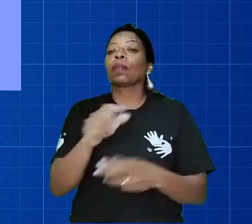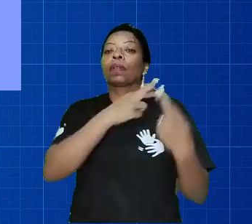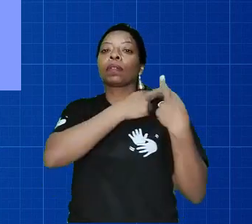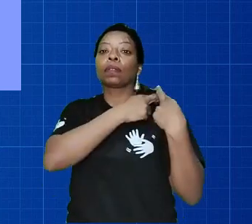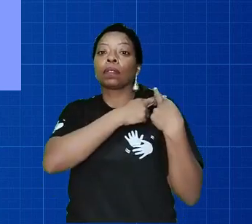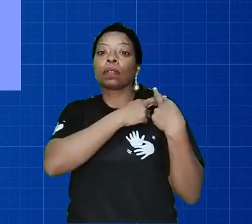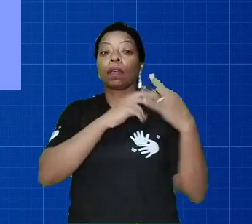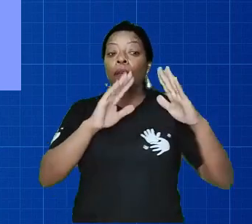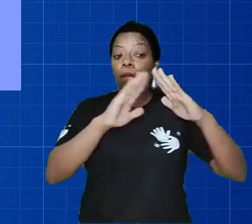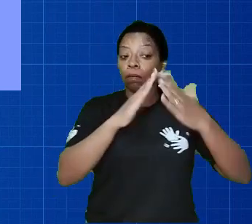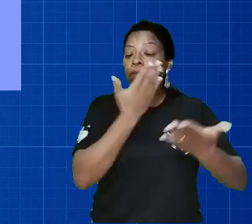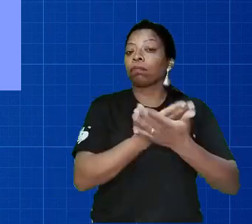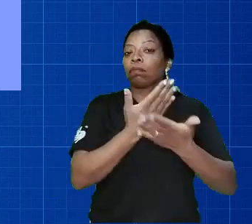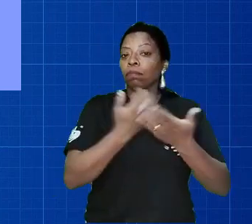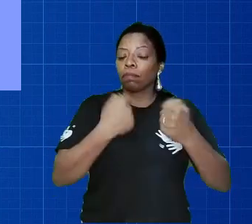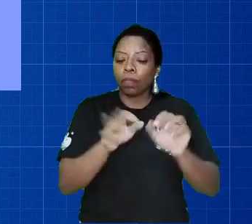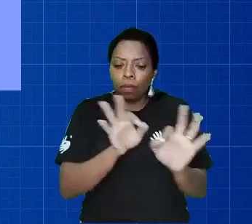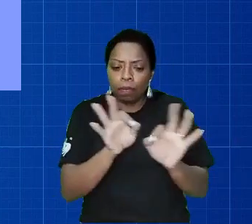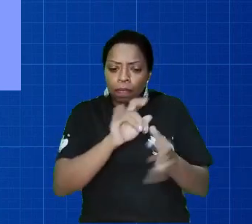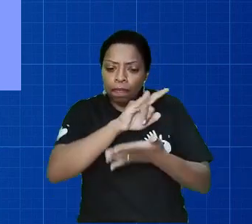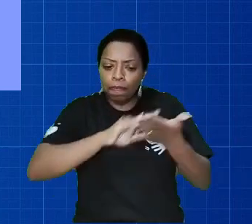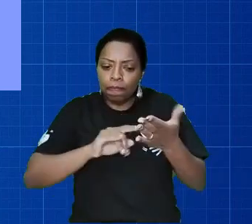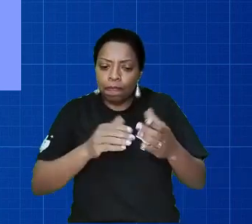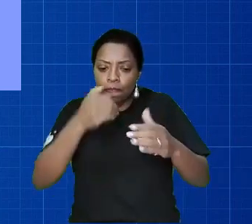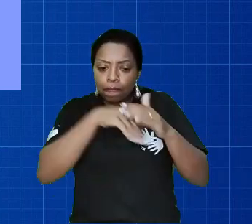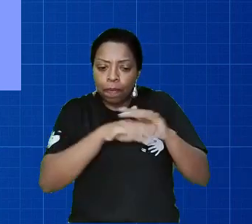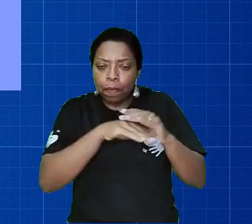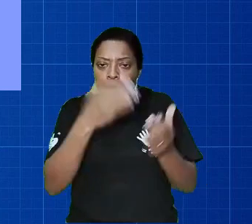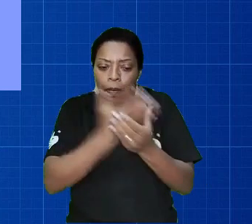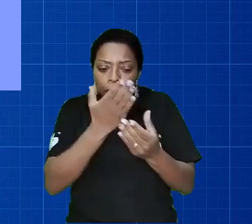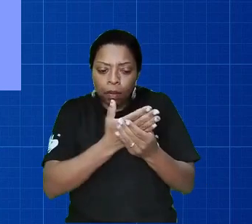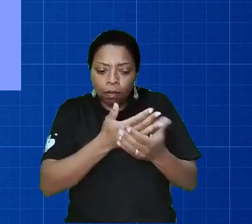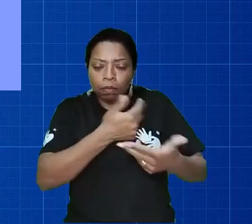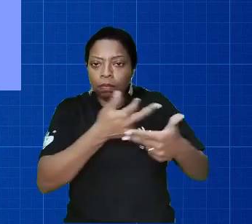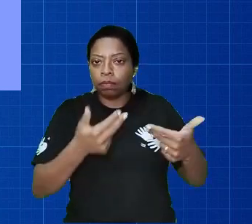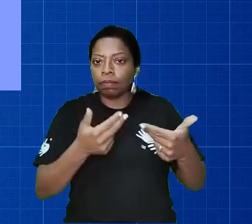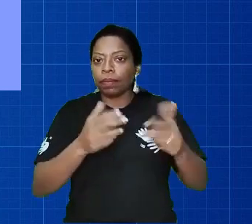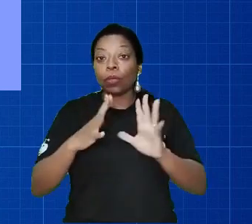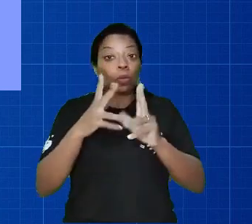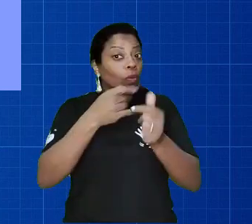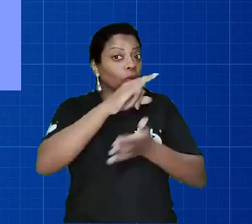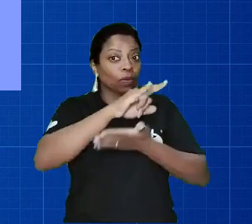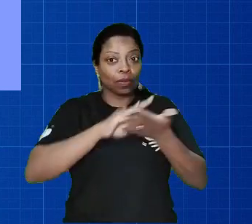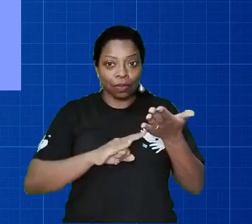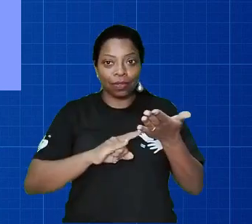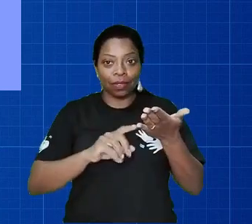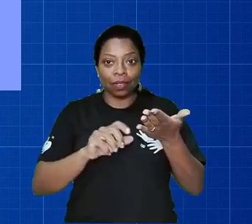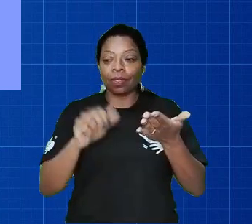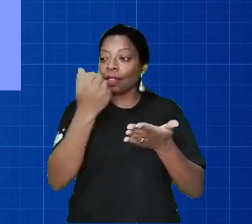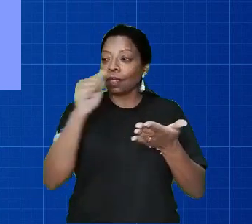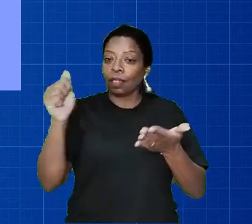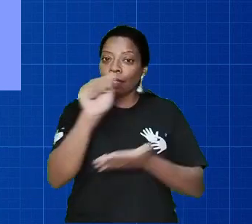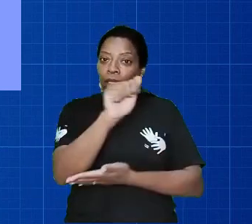educacional. Todos os documentos que fazem parte da APPF, elas